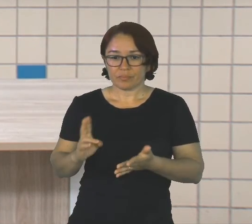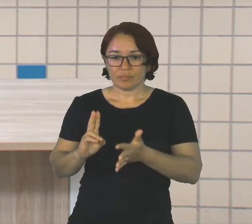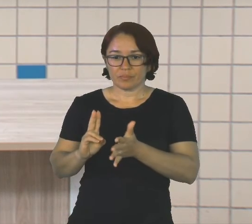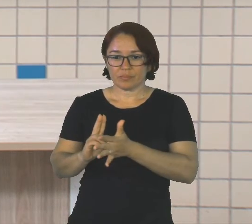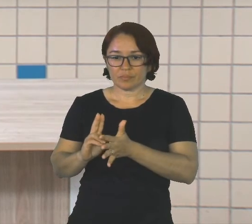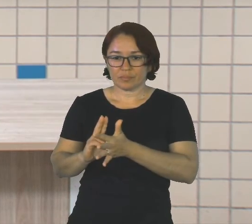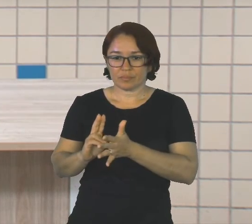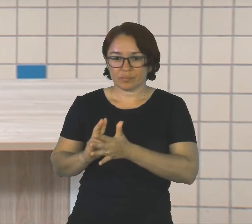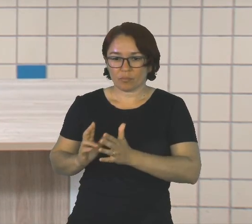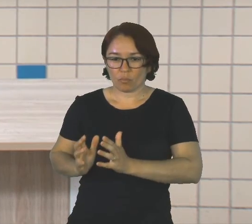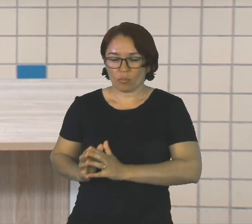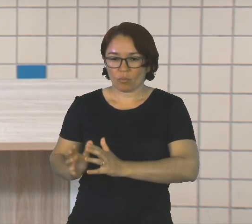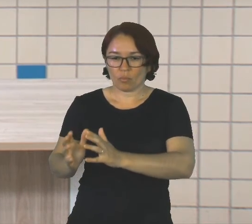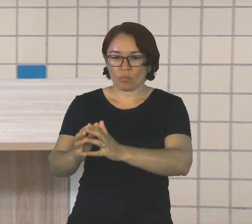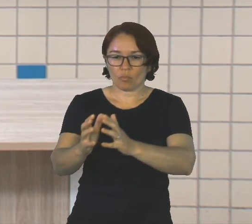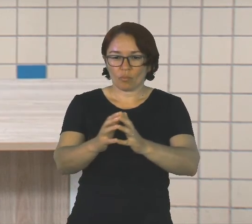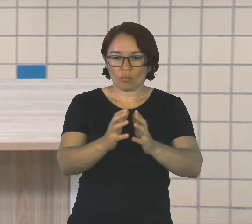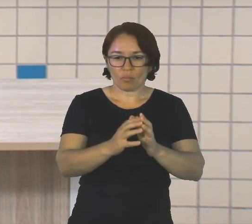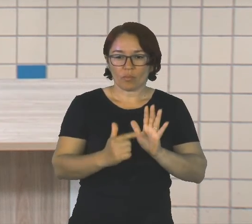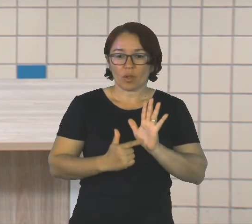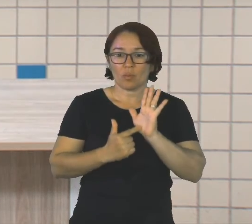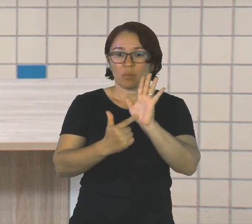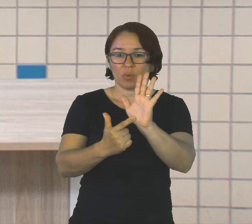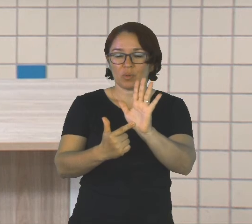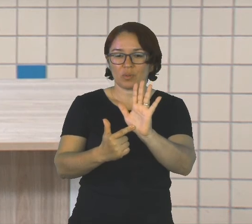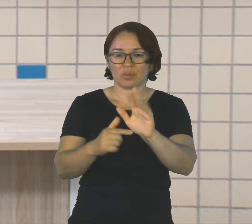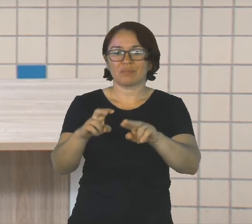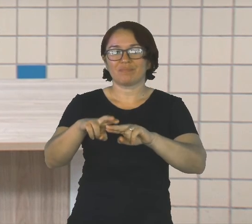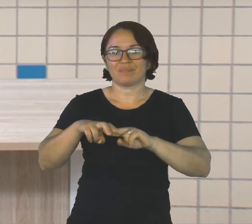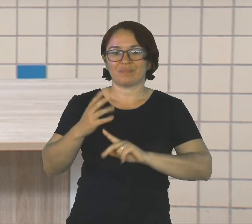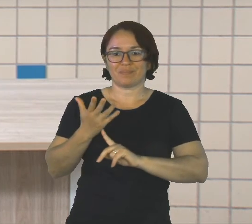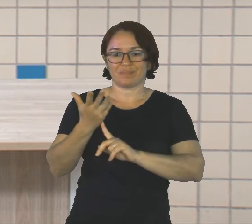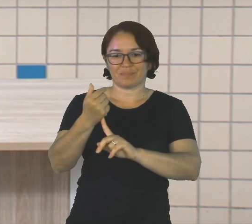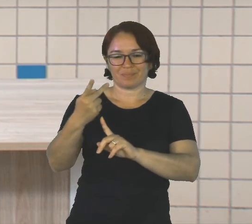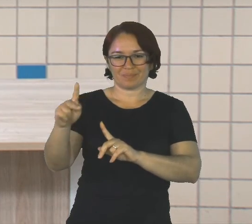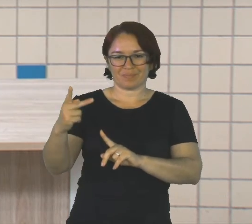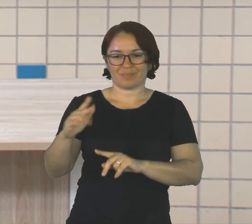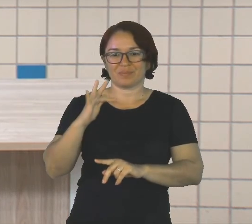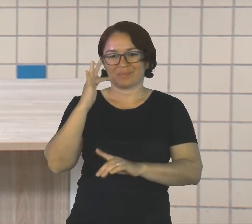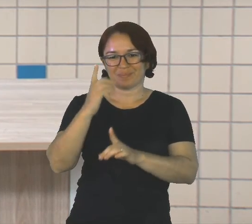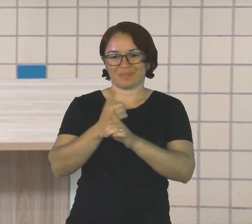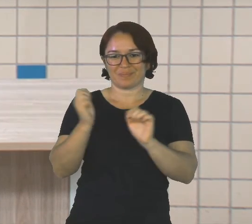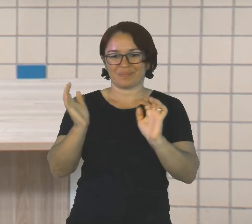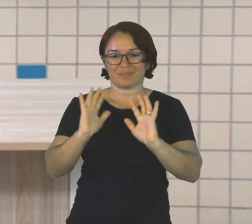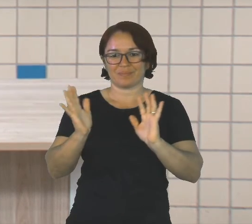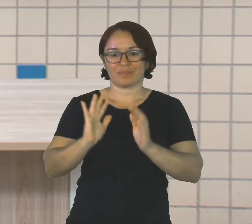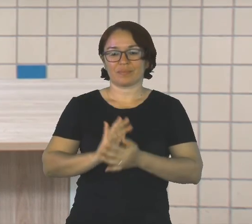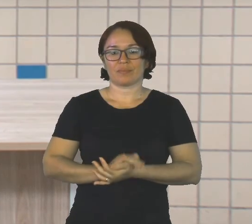representada pelas suas artes. Por hoje é só, se cuidem e até uma próxima!